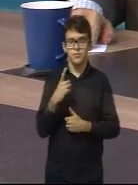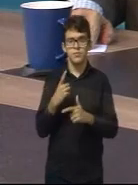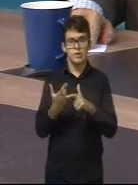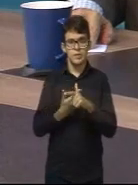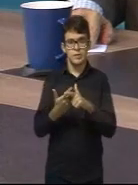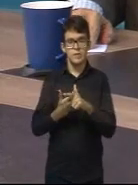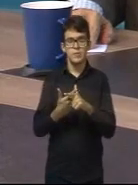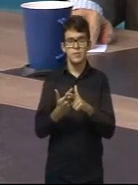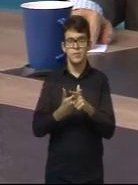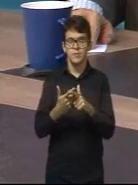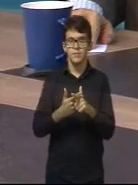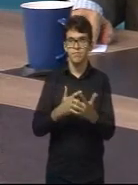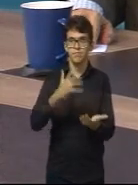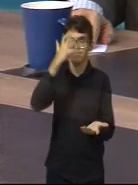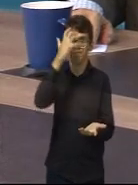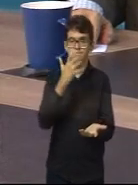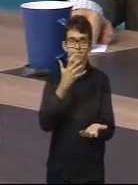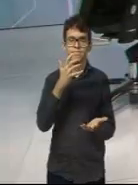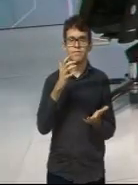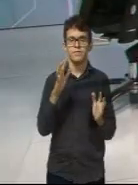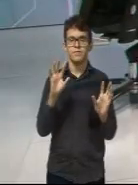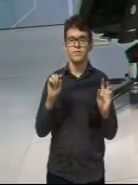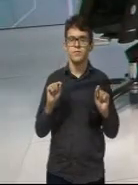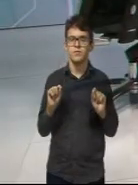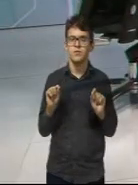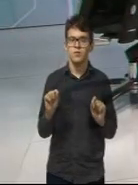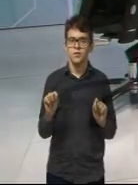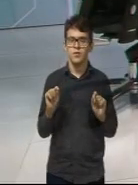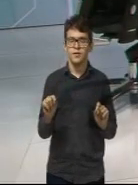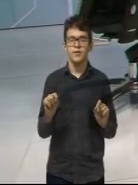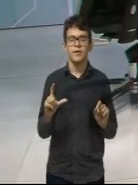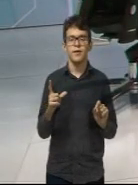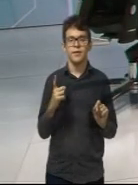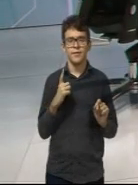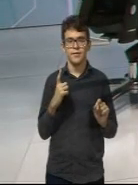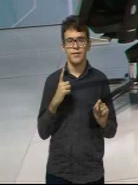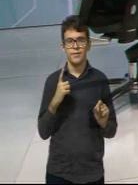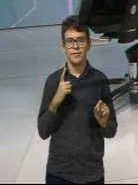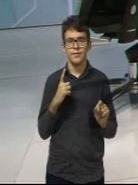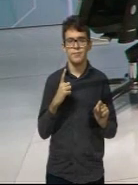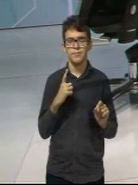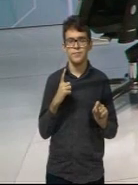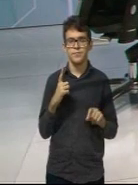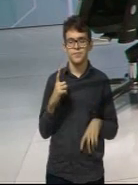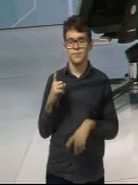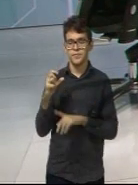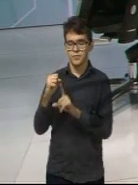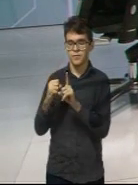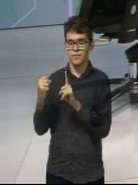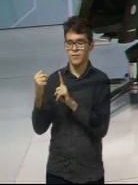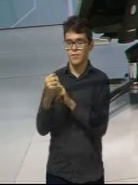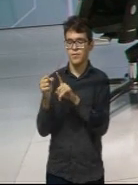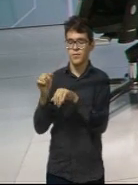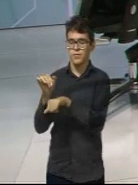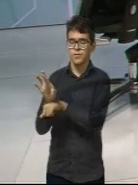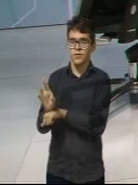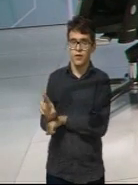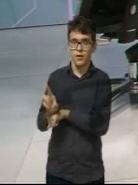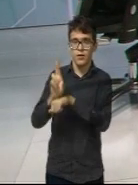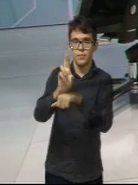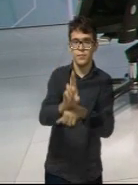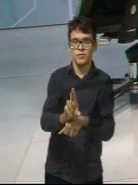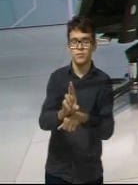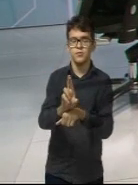ser colocado aí, é que você tem um sistema de representação popular que